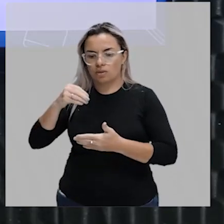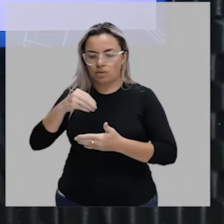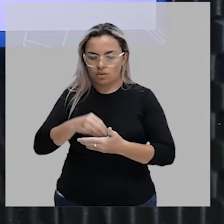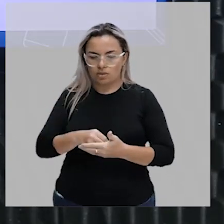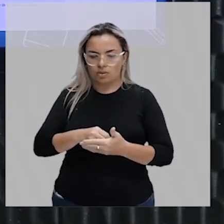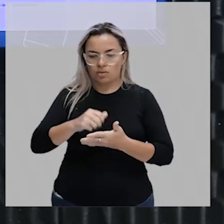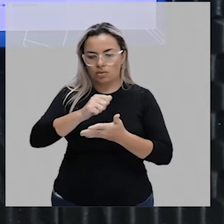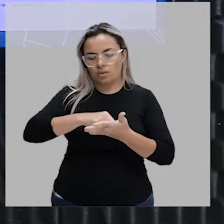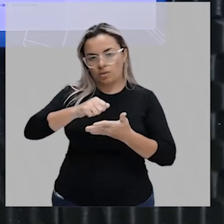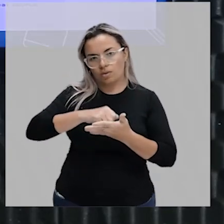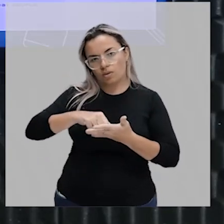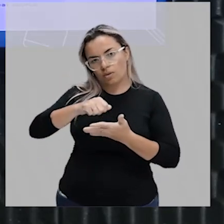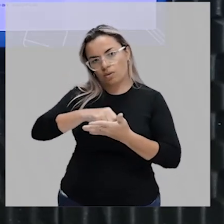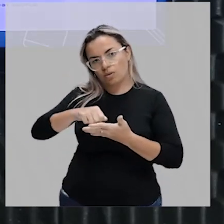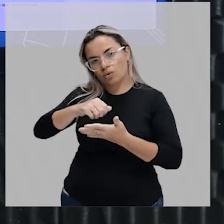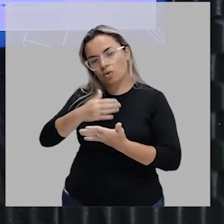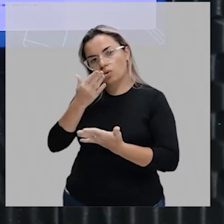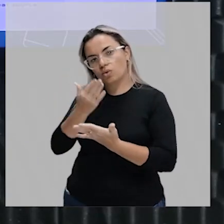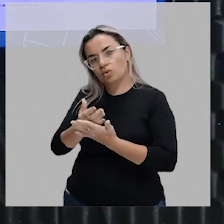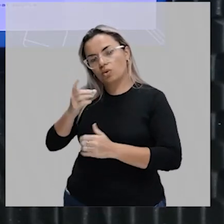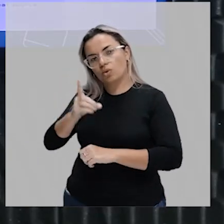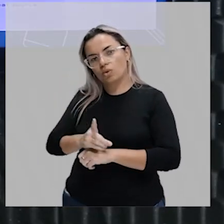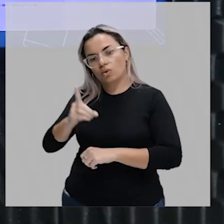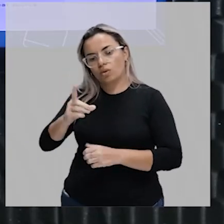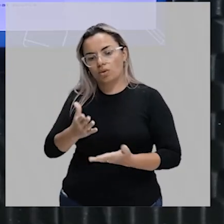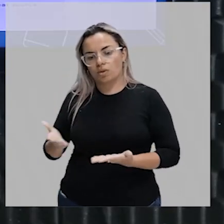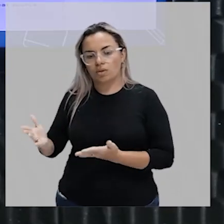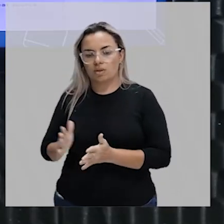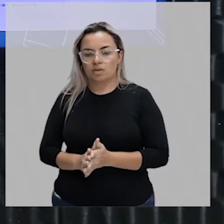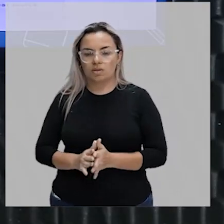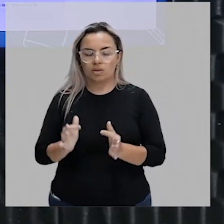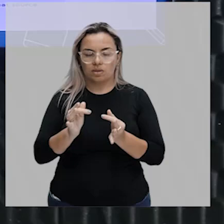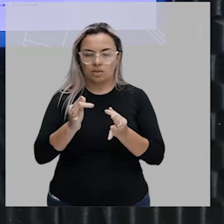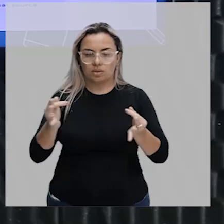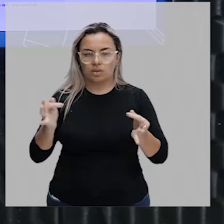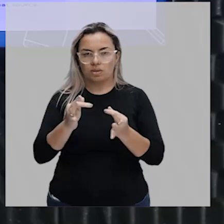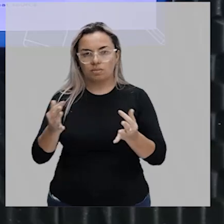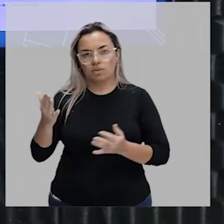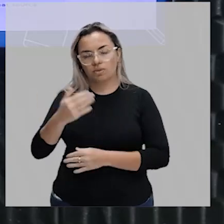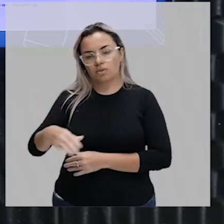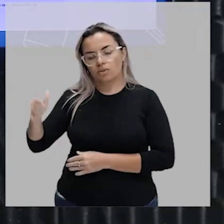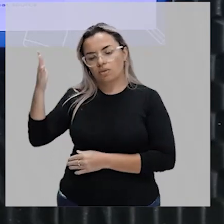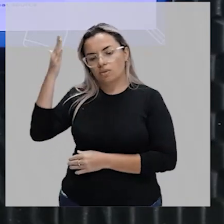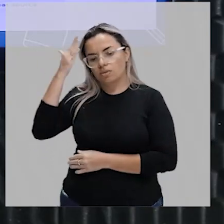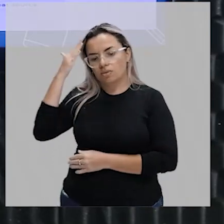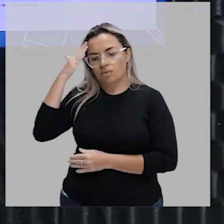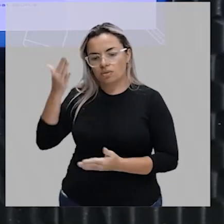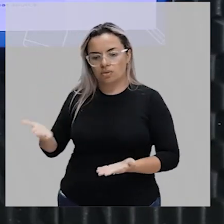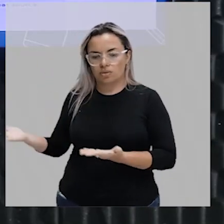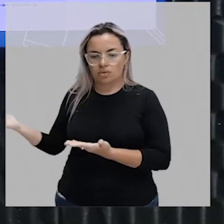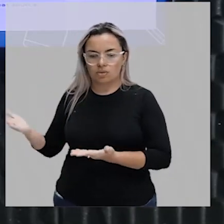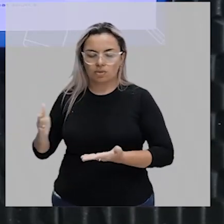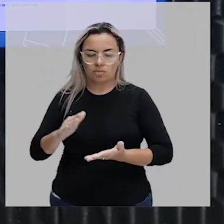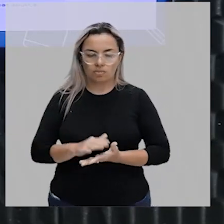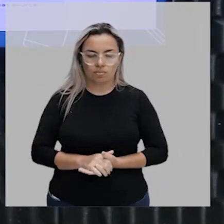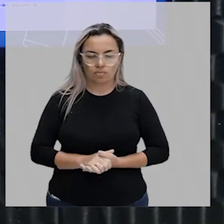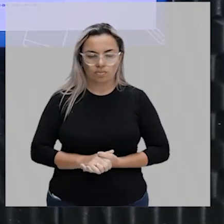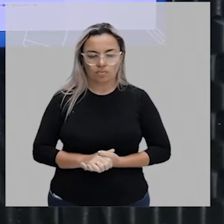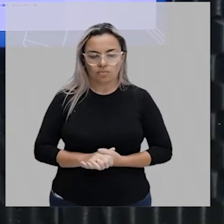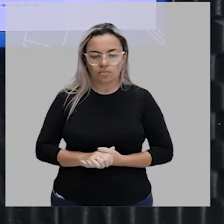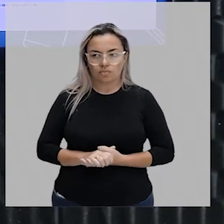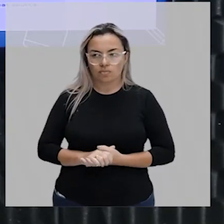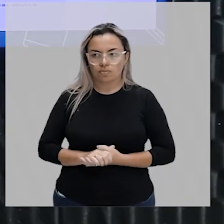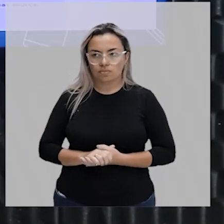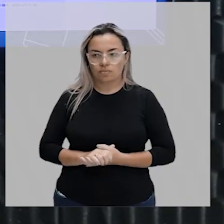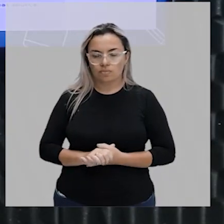de doutorado dele. Então, o experimento era bem simples de entender. Então, dessa seguinte maneira aqui, ó.